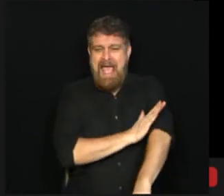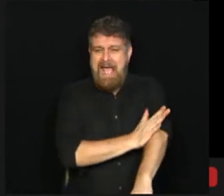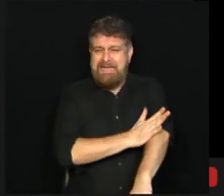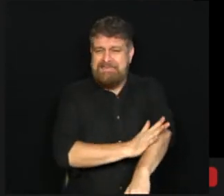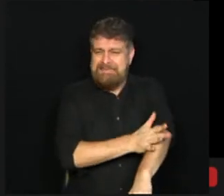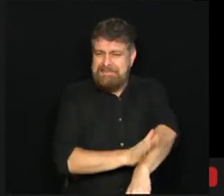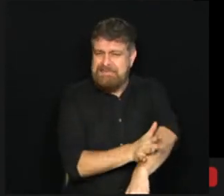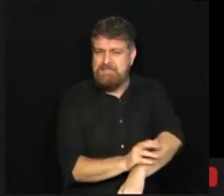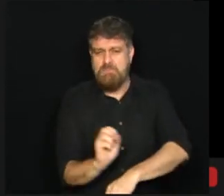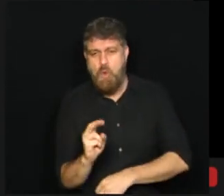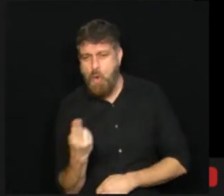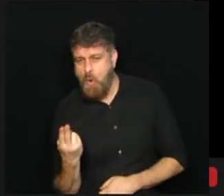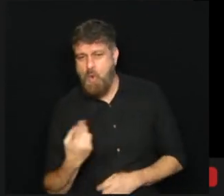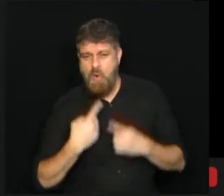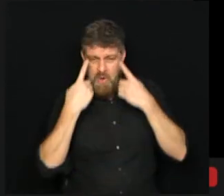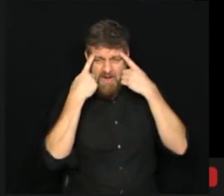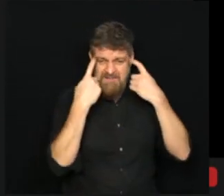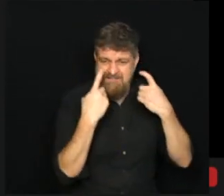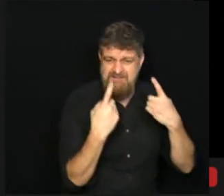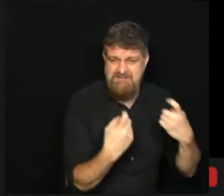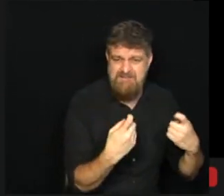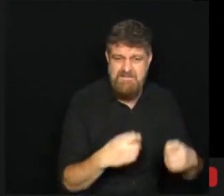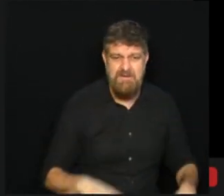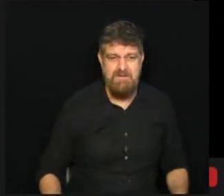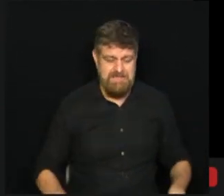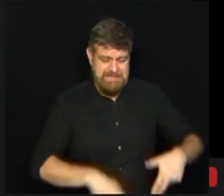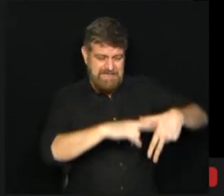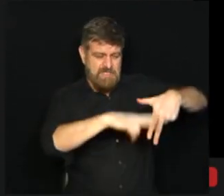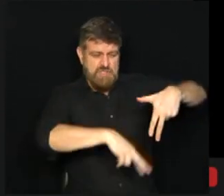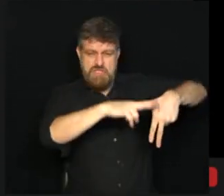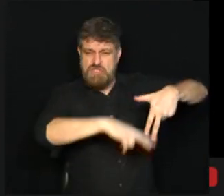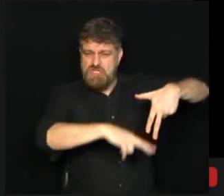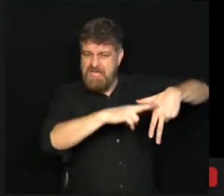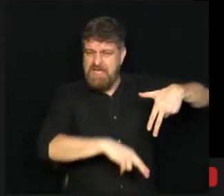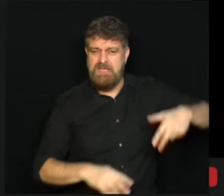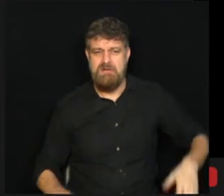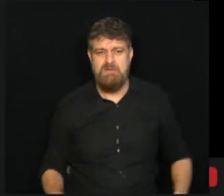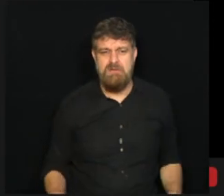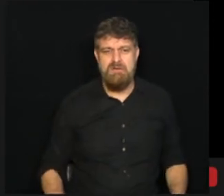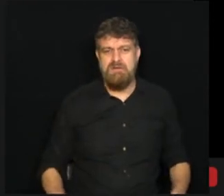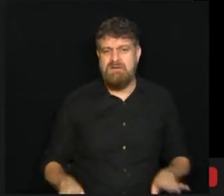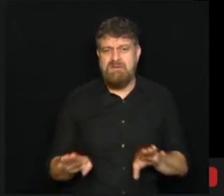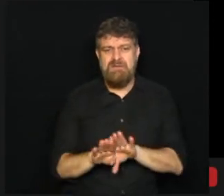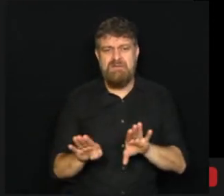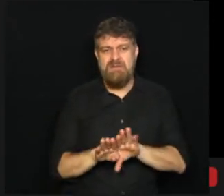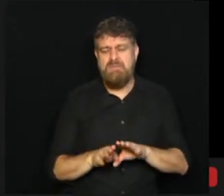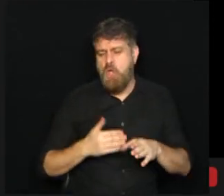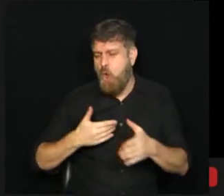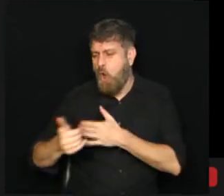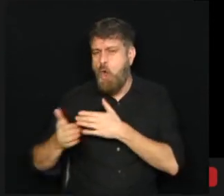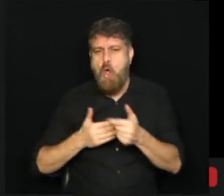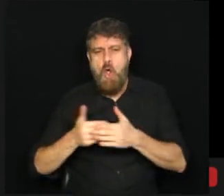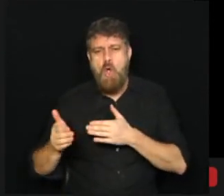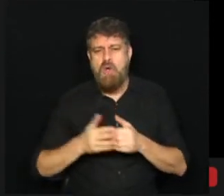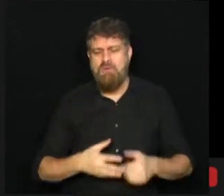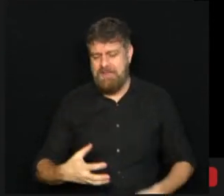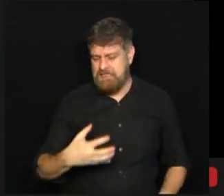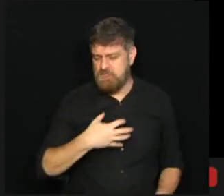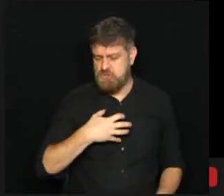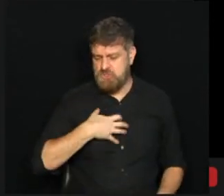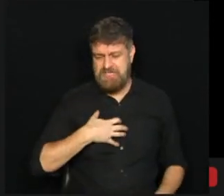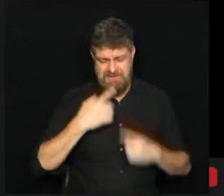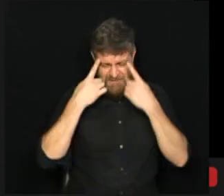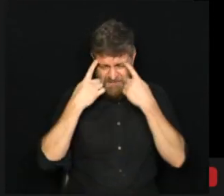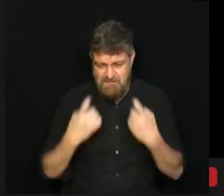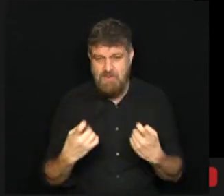viés da violência política de gênero, seja por qualquer tipo de comportamento, ou como